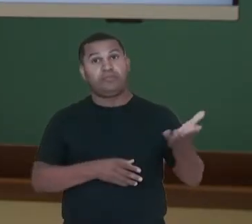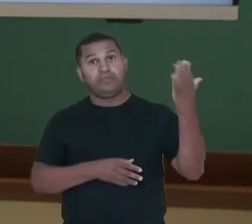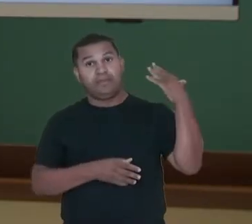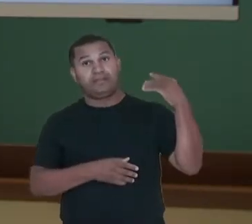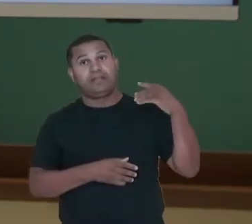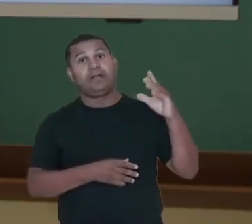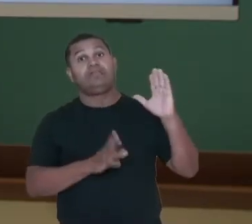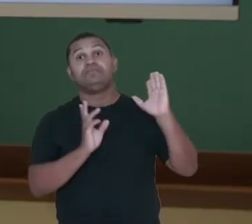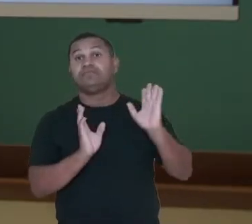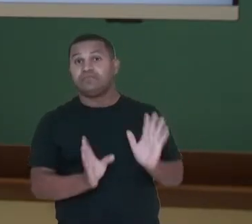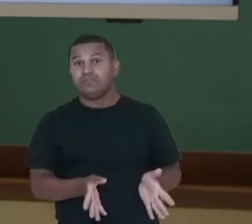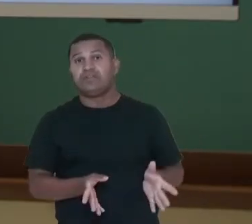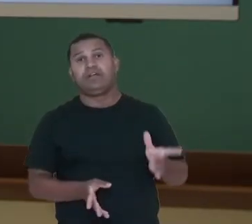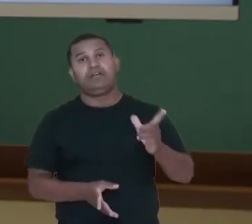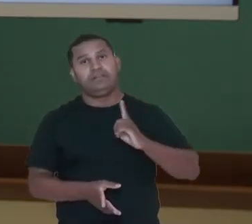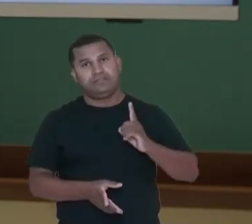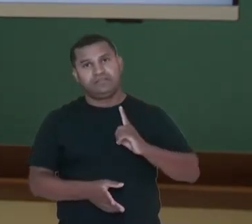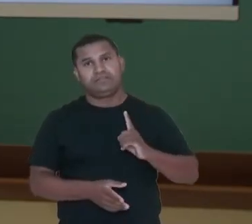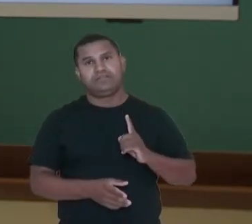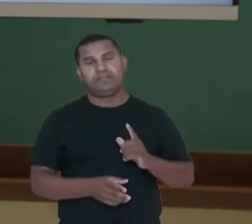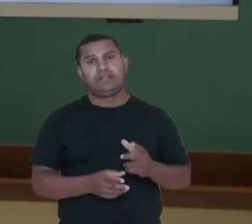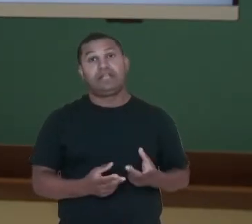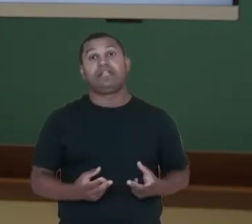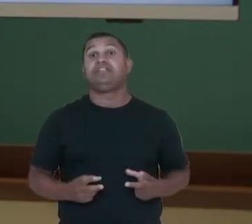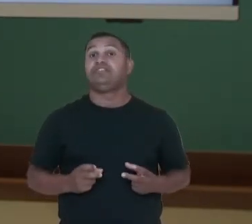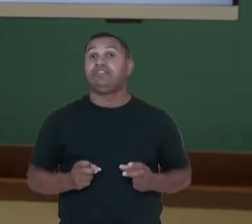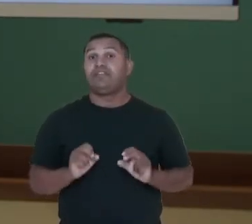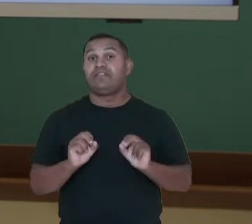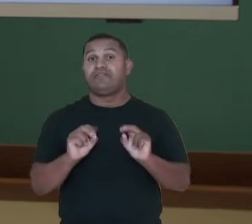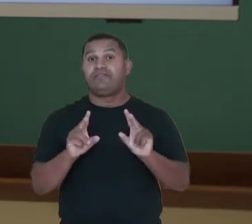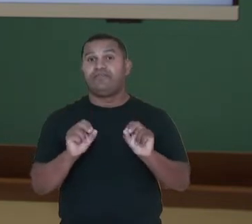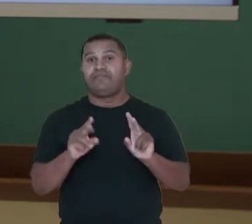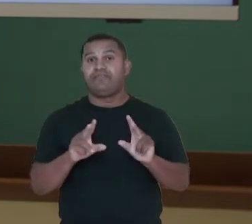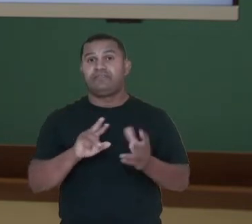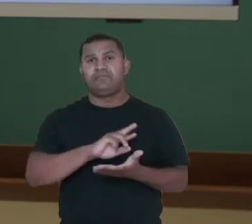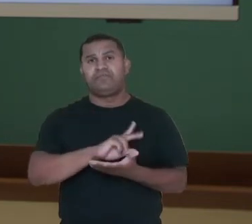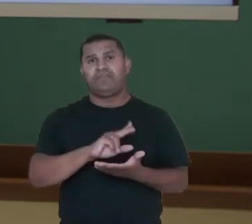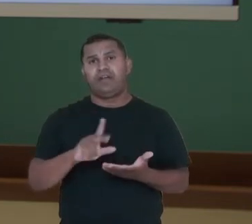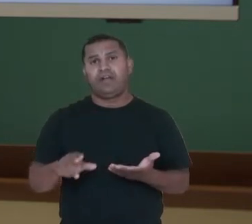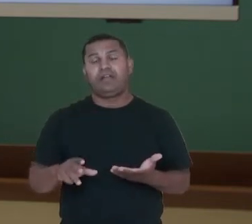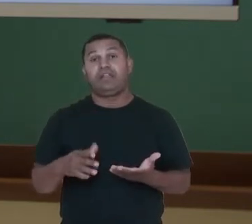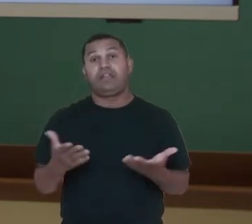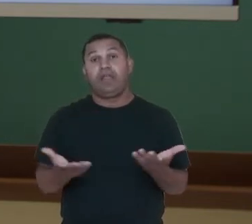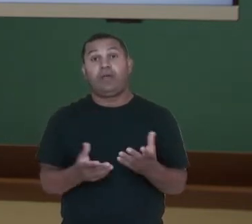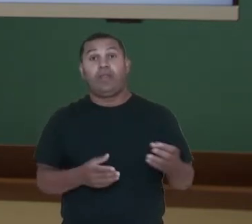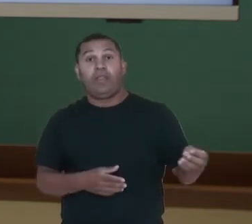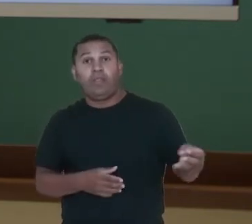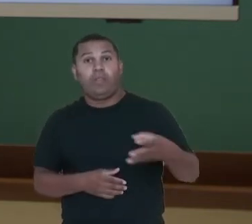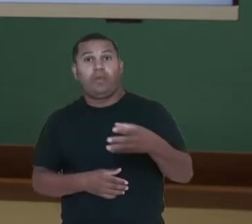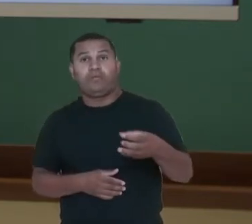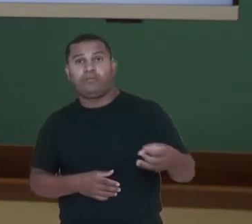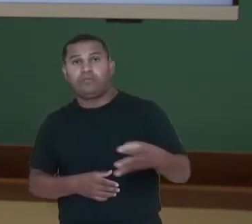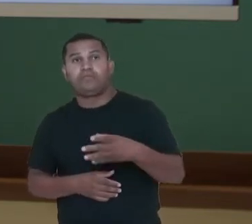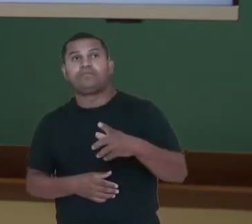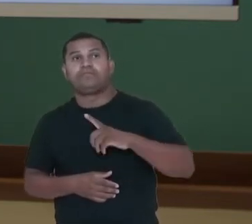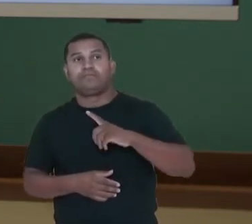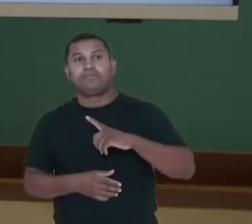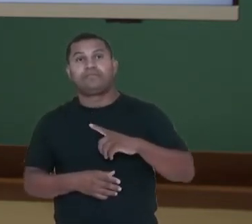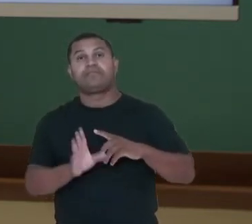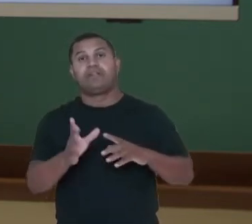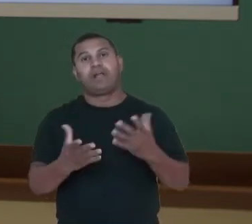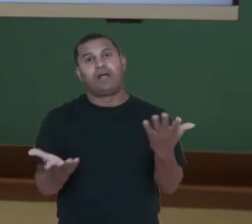uma família viral, já existem outras doenças, né? Mas elas foram controladas, diferente da Covid-19